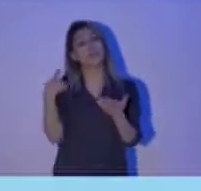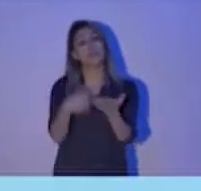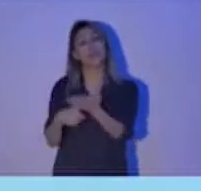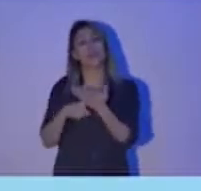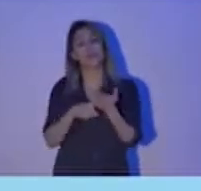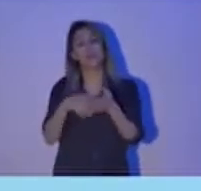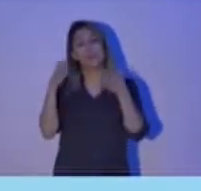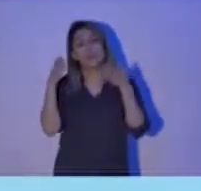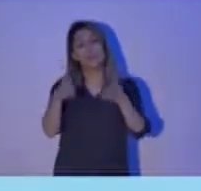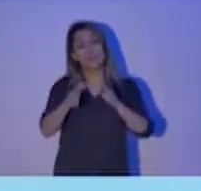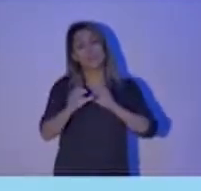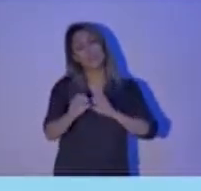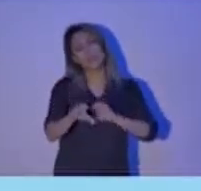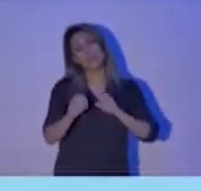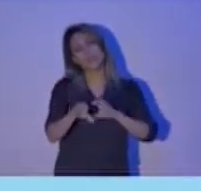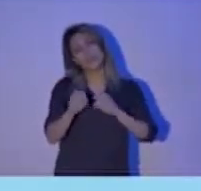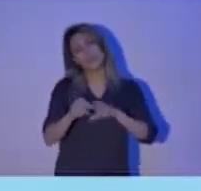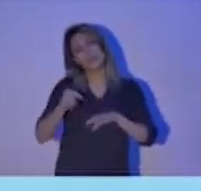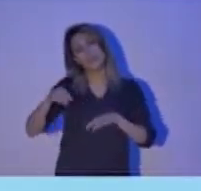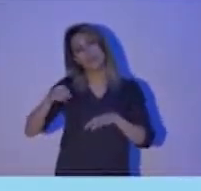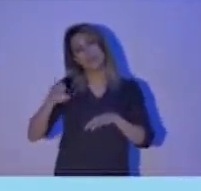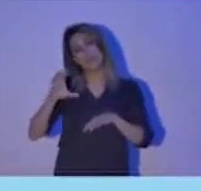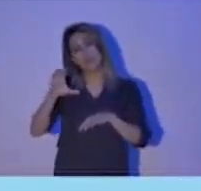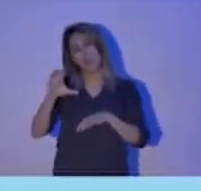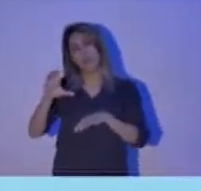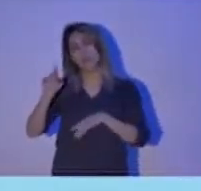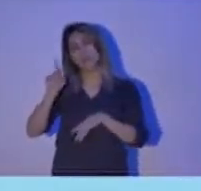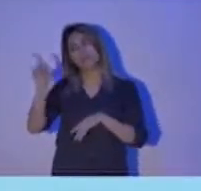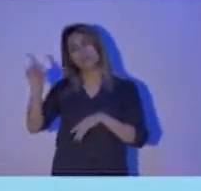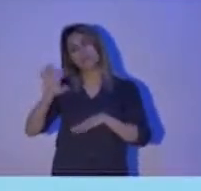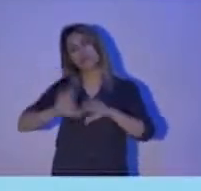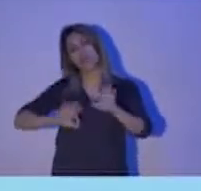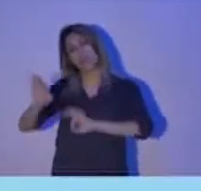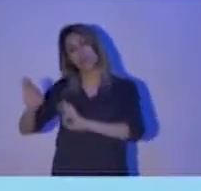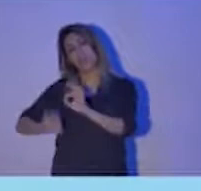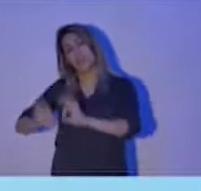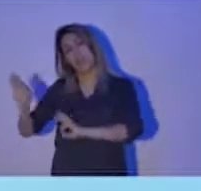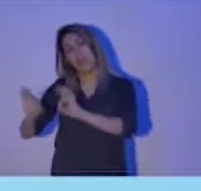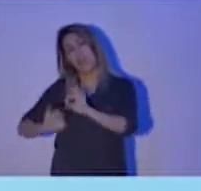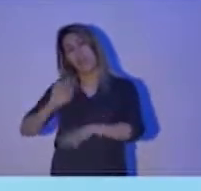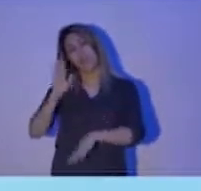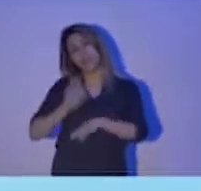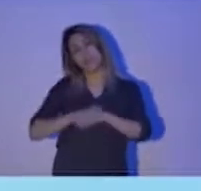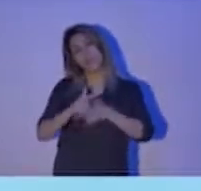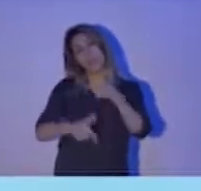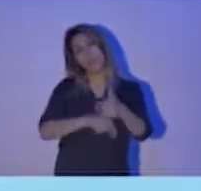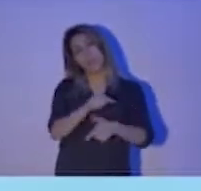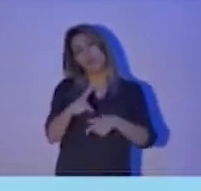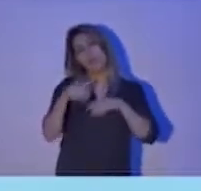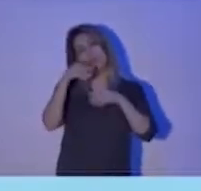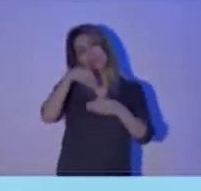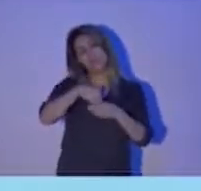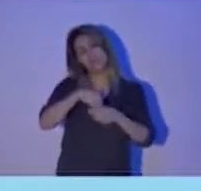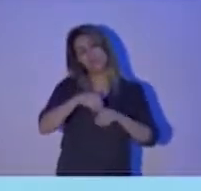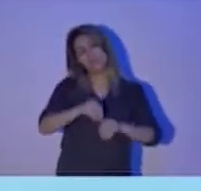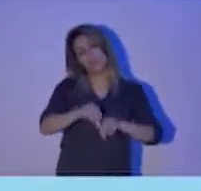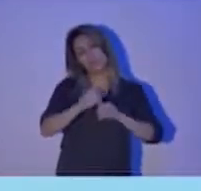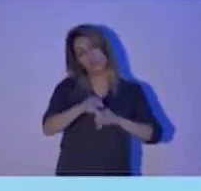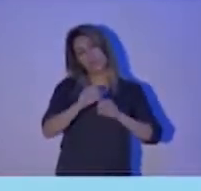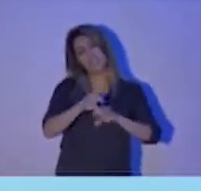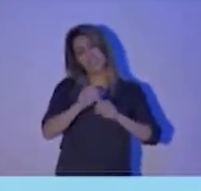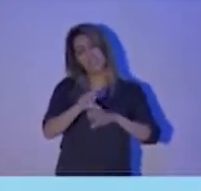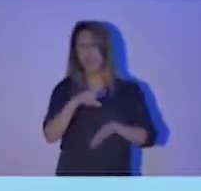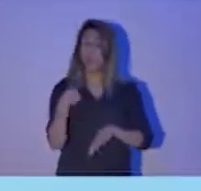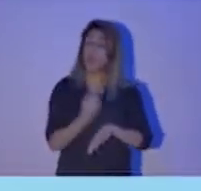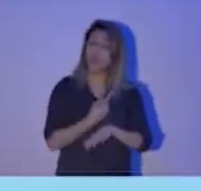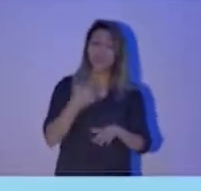educação coordenado pelo Ministério da Educação, pelo Jânio, nós conseguimos institucionalizar e, de fato, buscar os entes federados